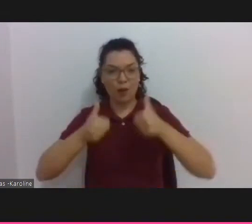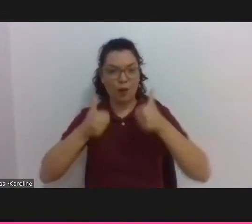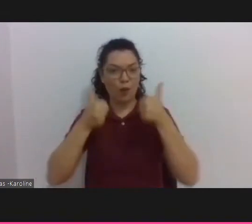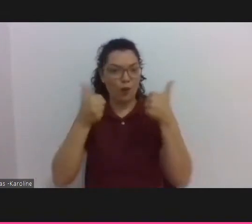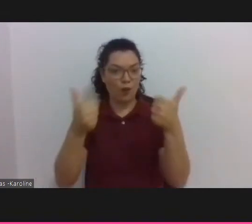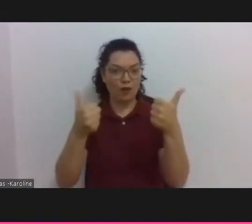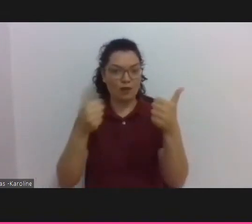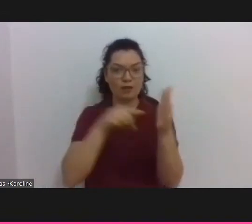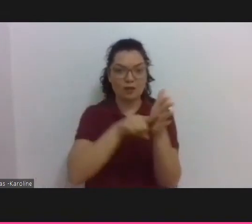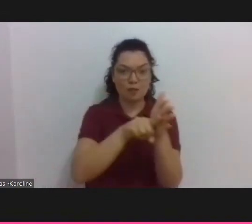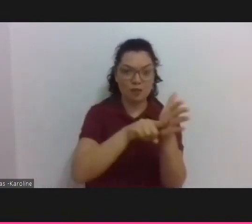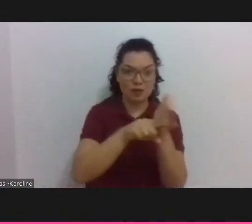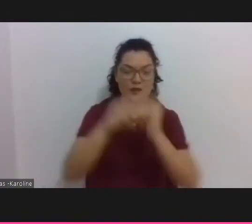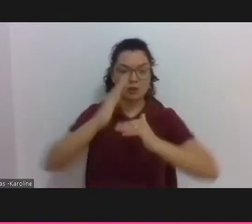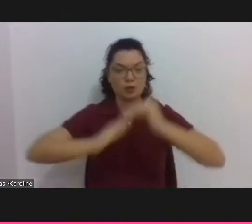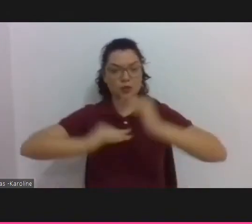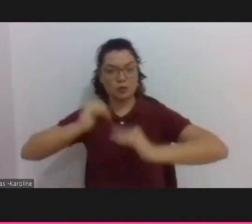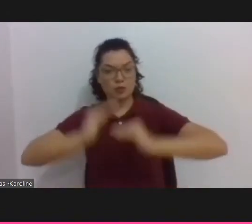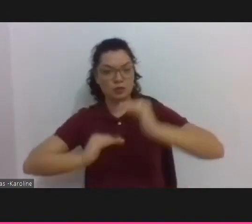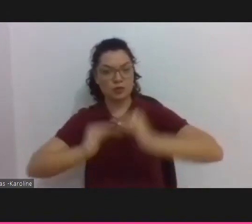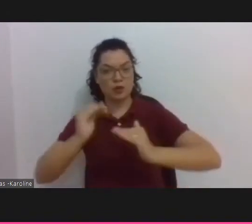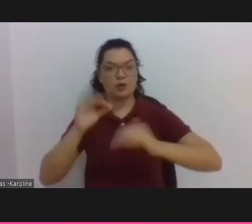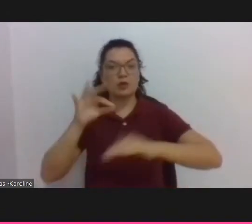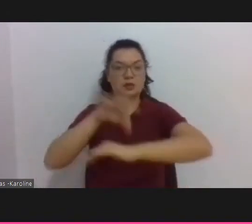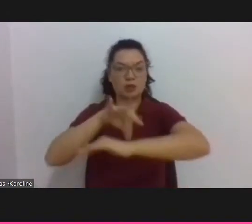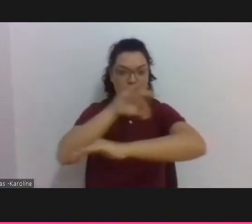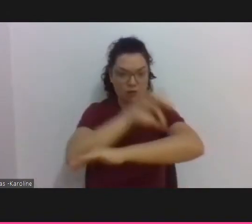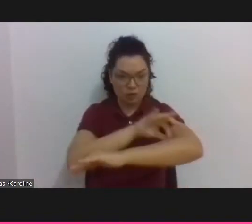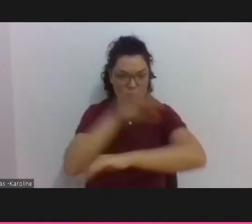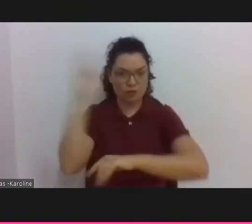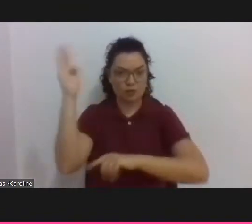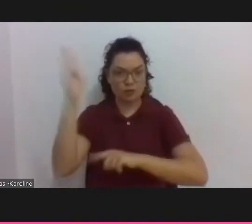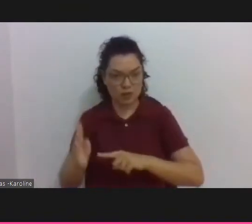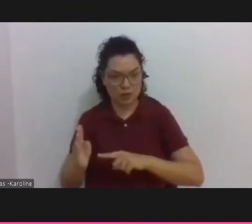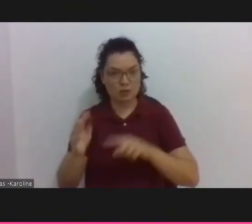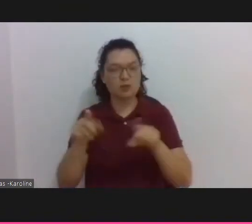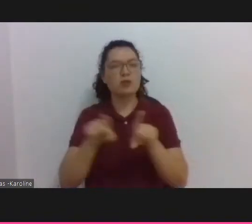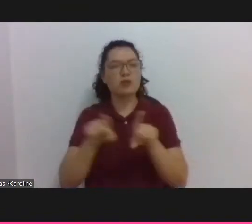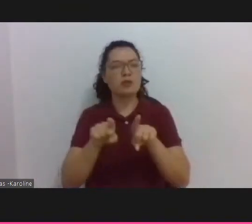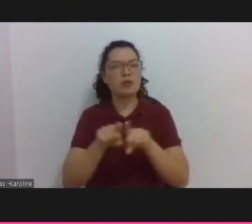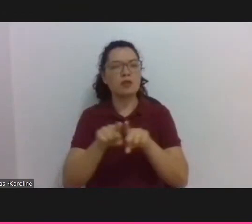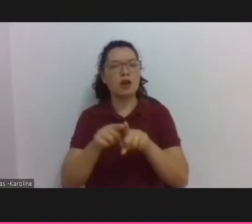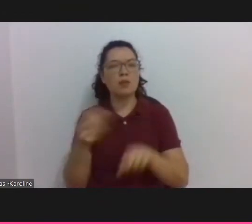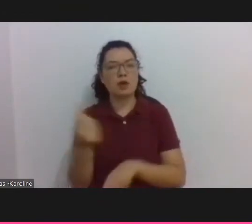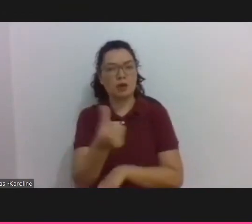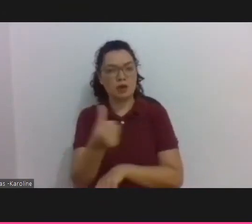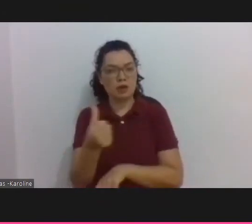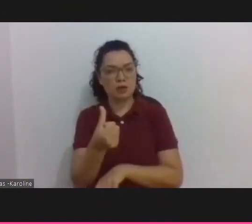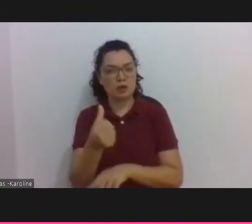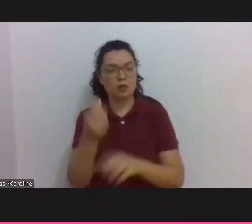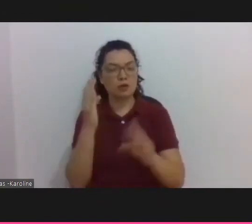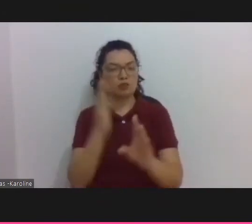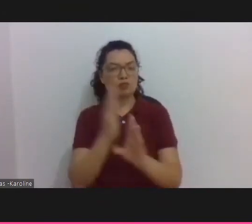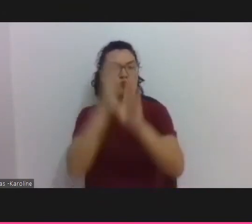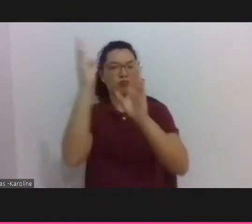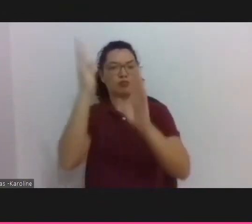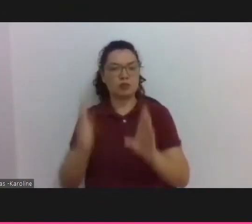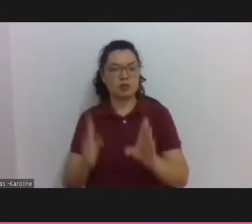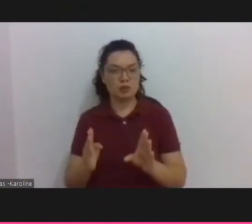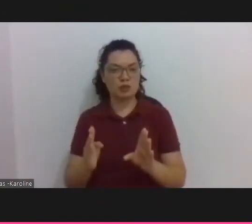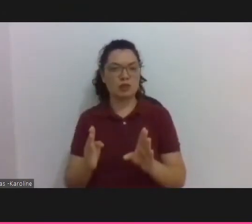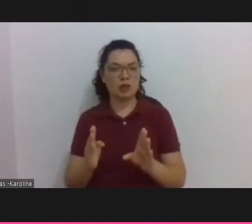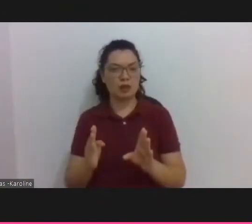no Brasil. E de outro, serviu como uma respeitosa celebração coletiva de